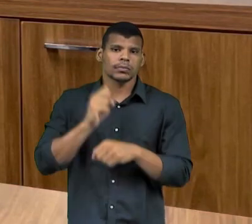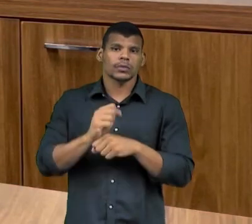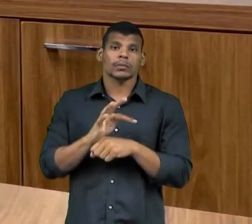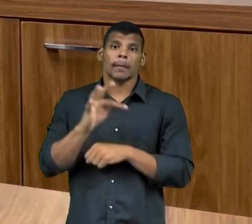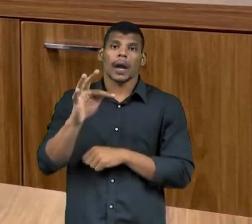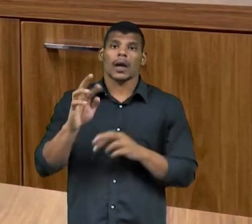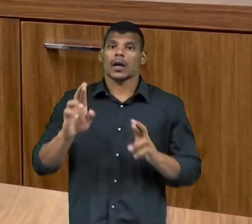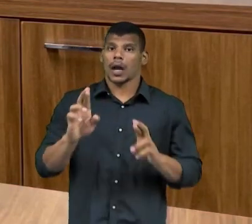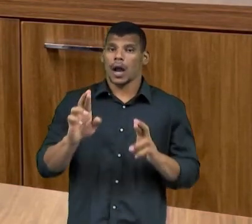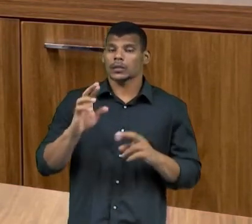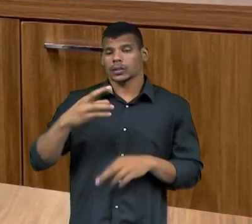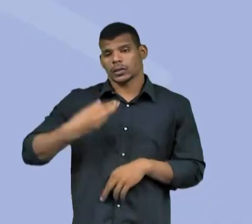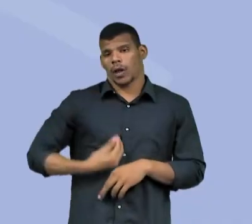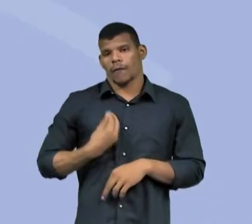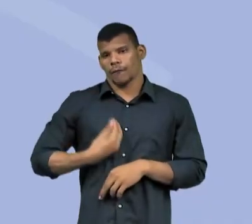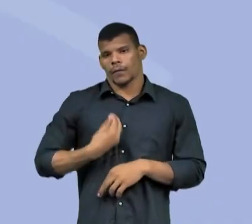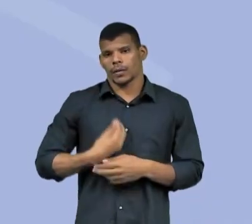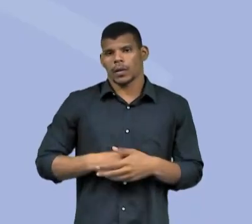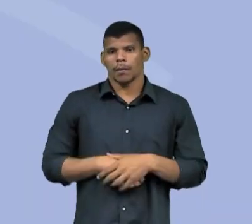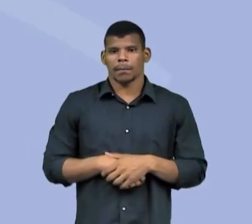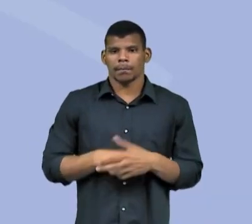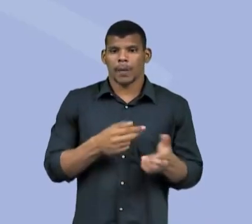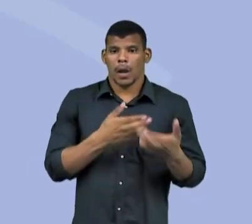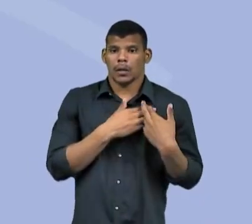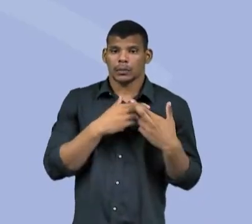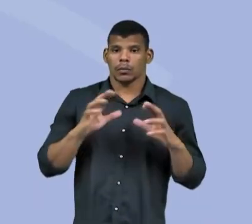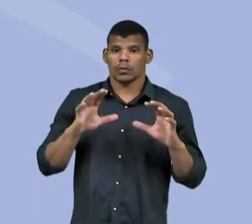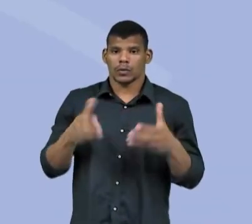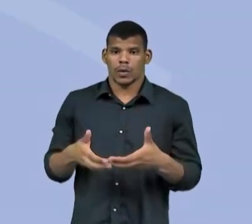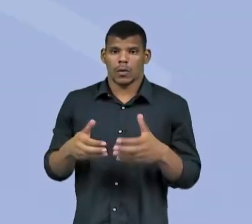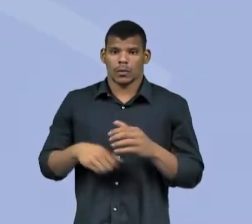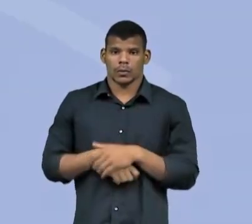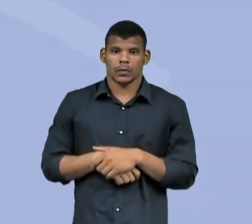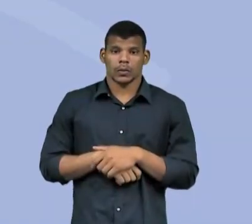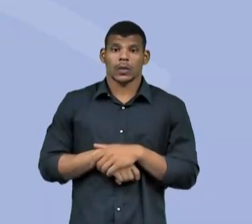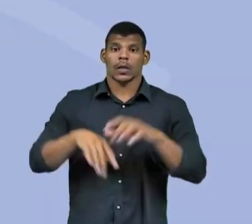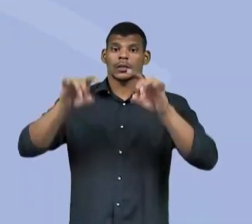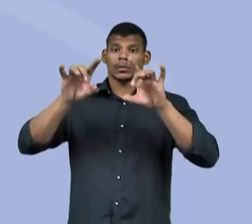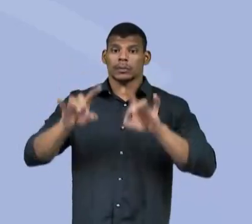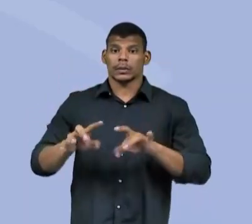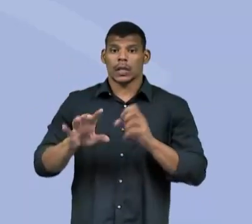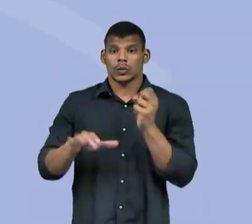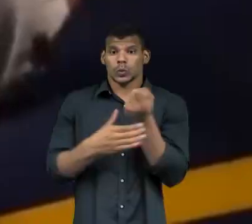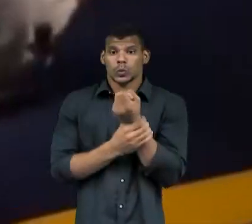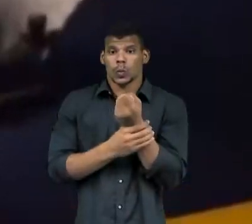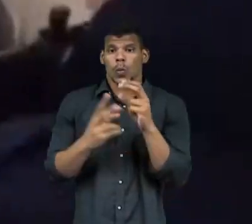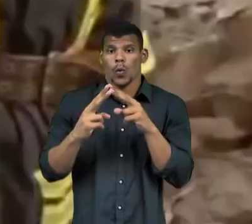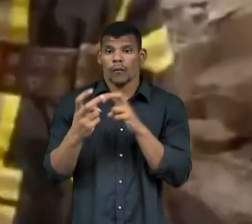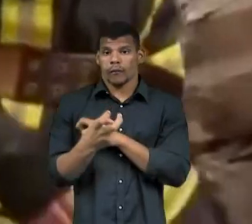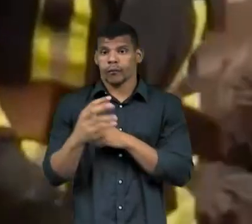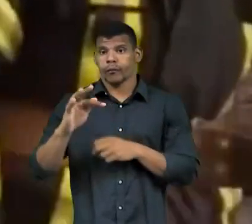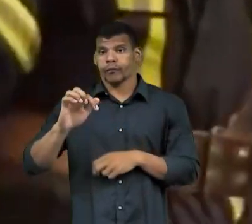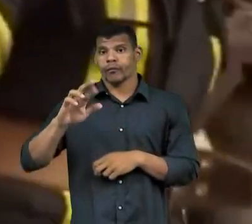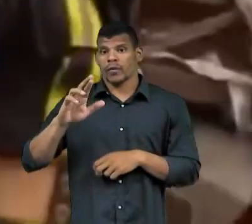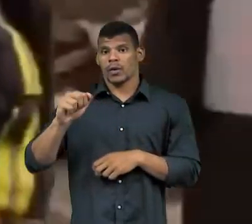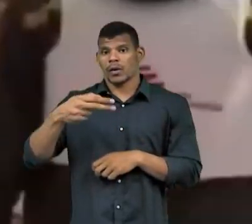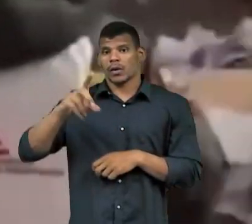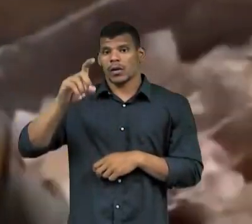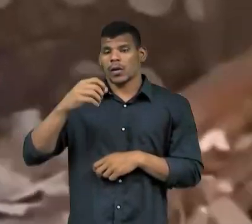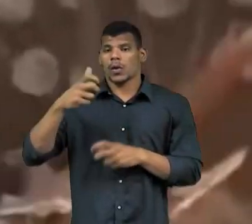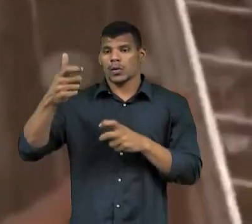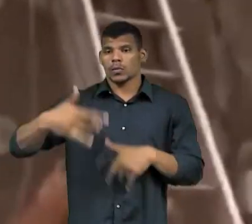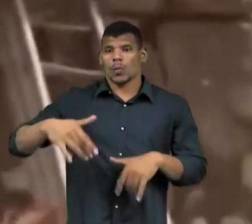uma responsabilidade coletiva. Já o especialista em segurança digital, Fernando Gomes, afirma que esta guerra